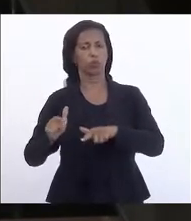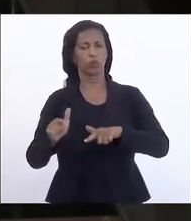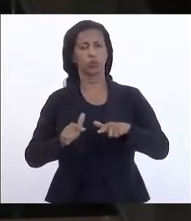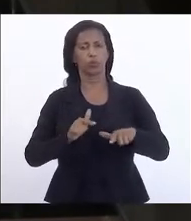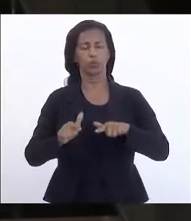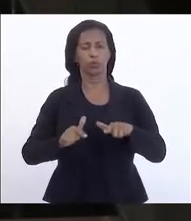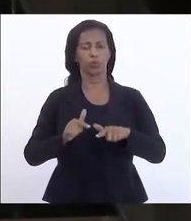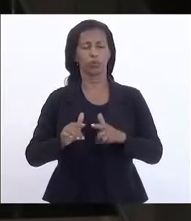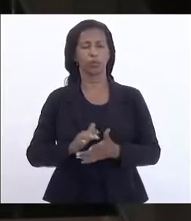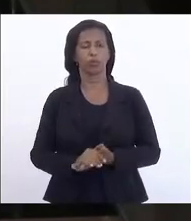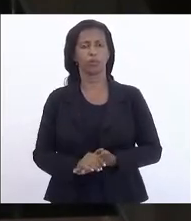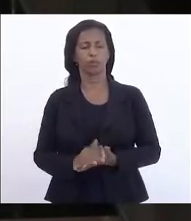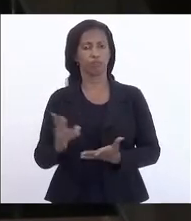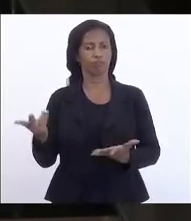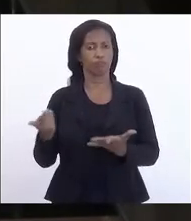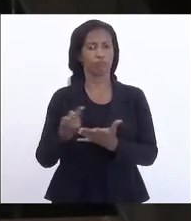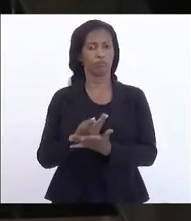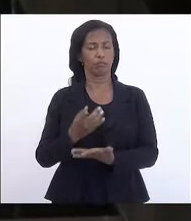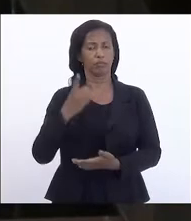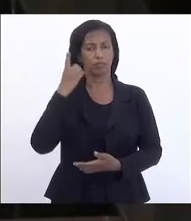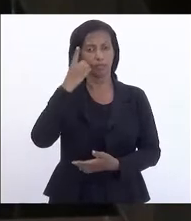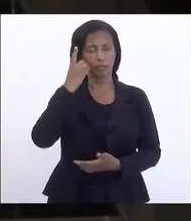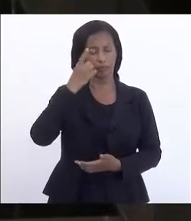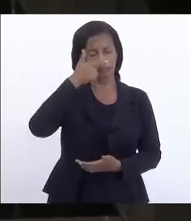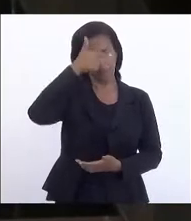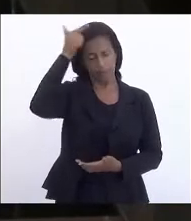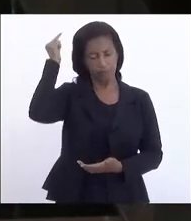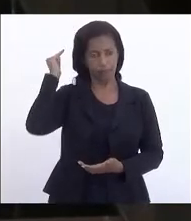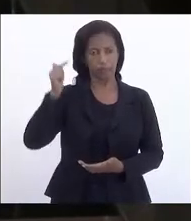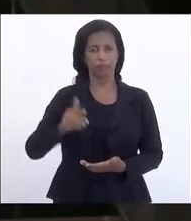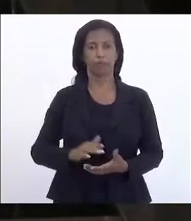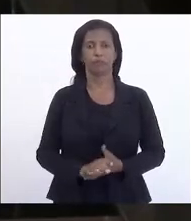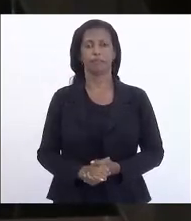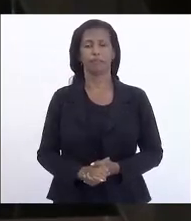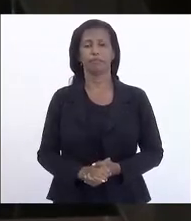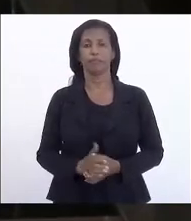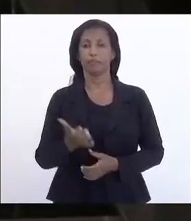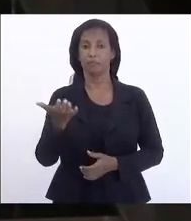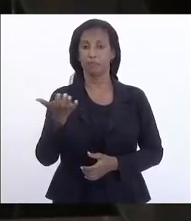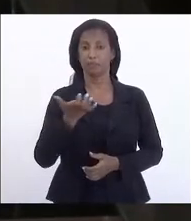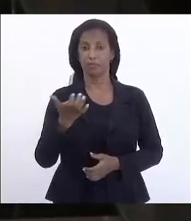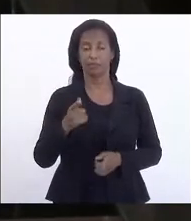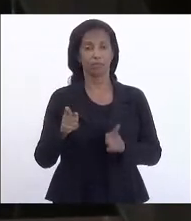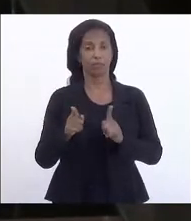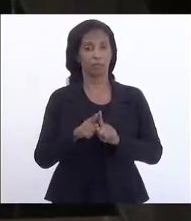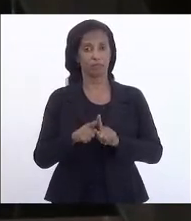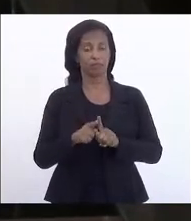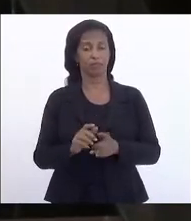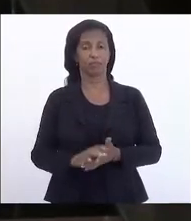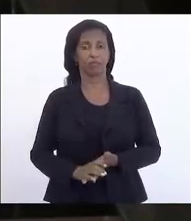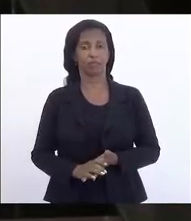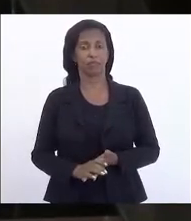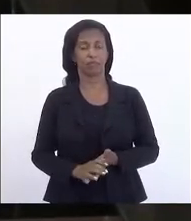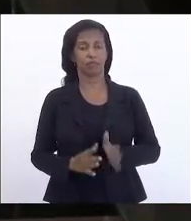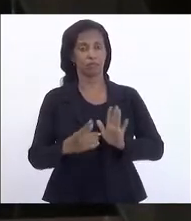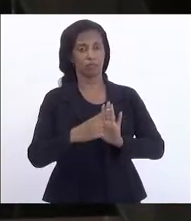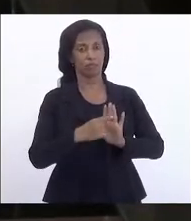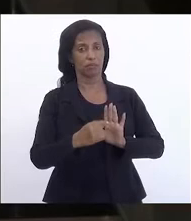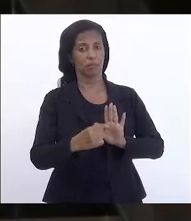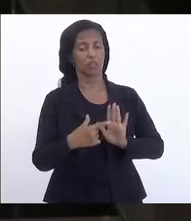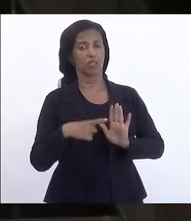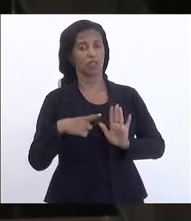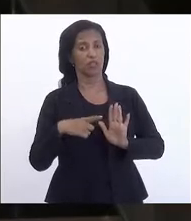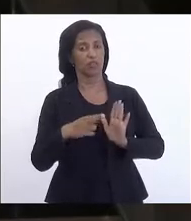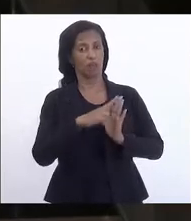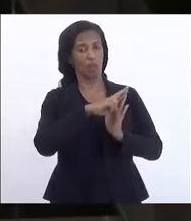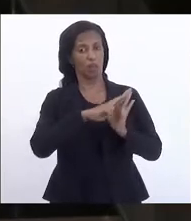efetuado pelo deputado Luiz Paulo. Quero ressaltar também que tivemos na relatoria do